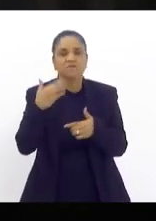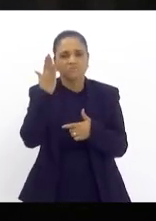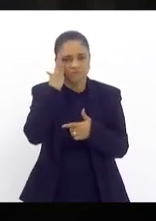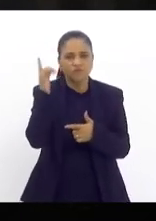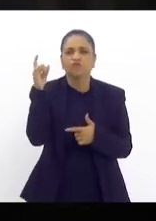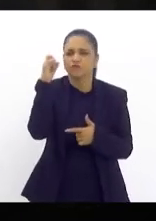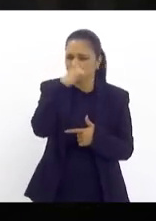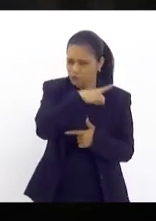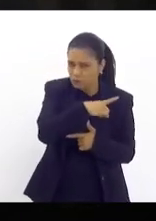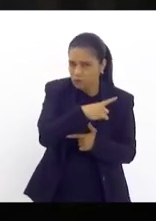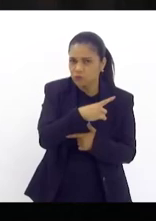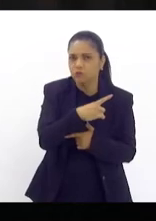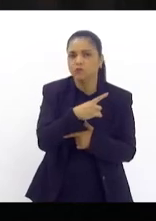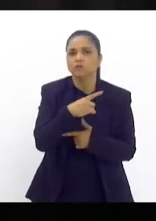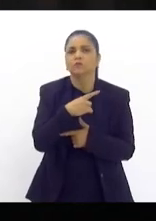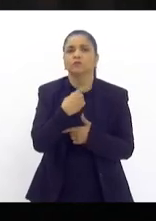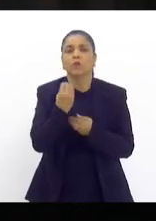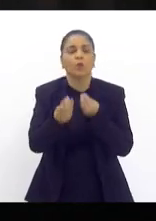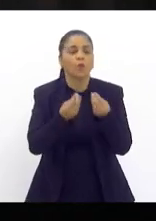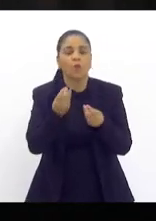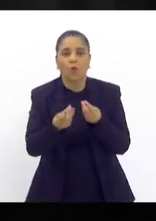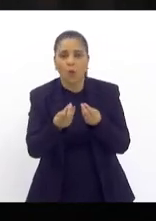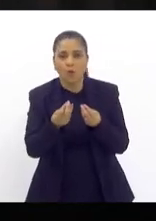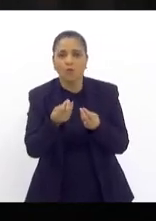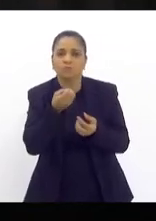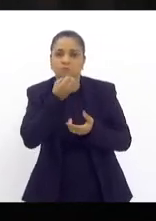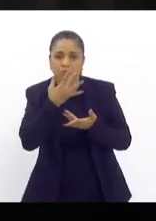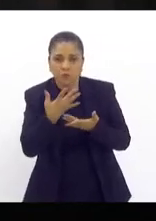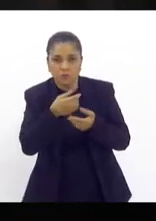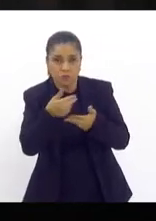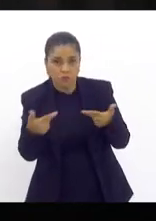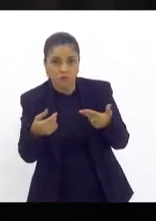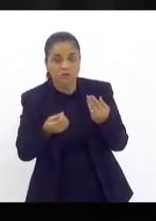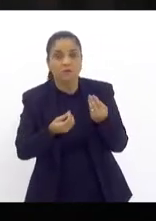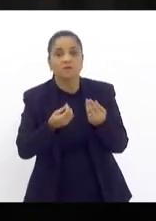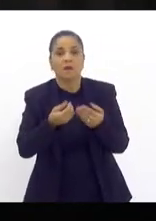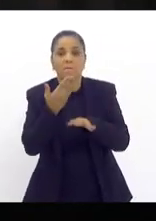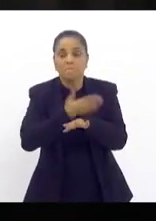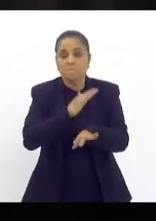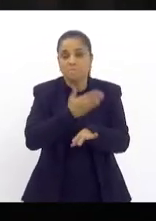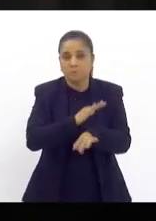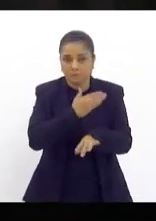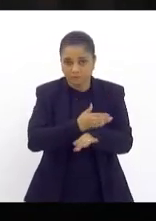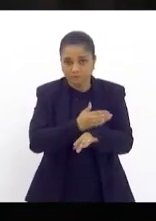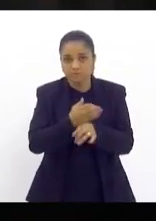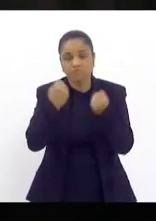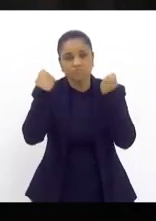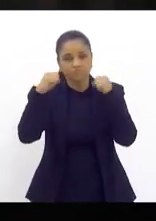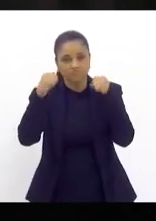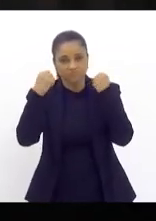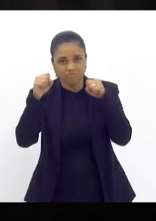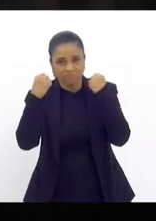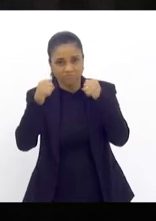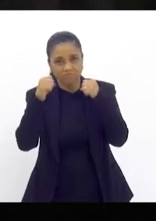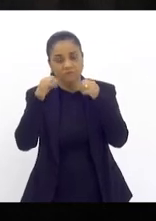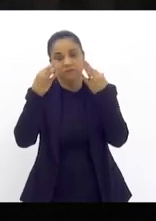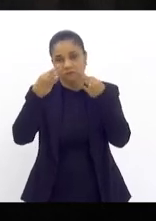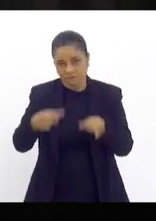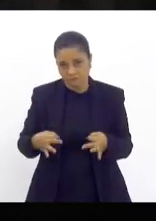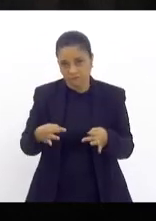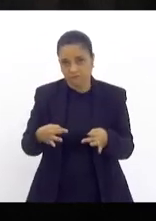o acesso aos benefícios que podem ser produzidos pela prática da educação física de forma adequada. E,